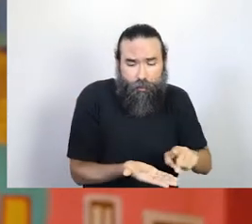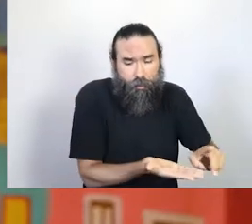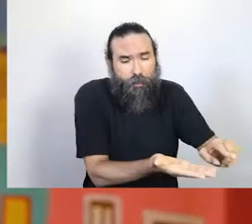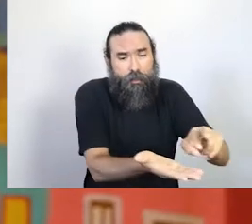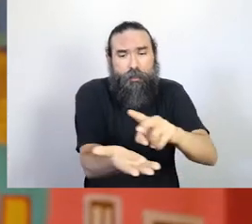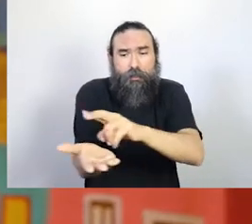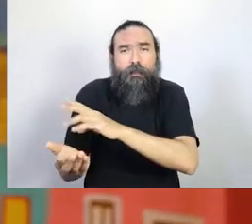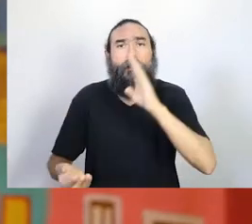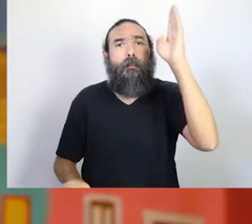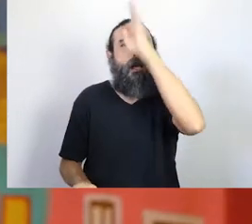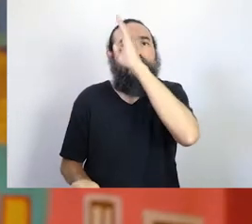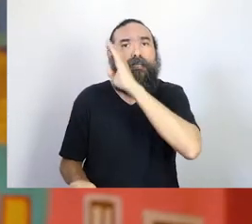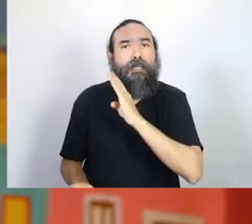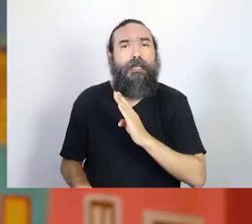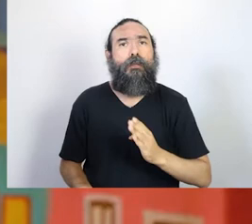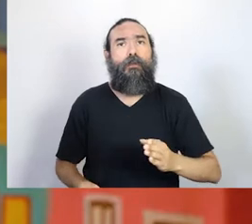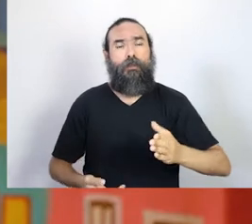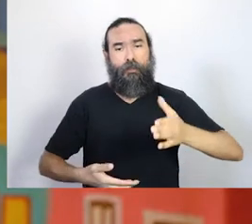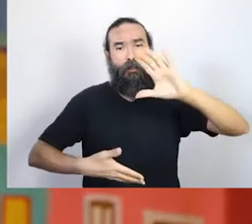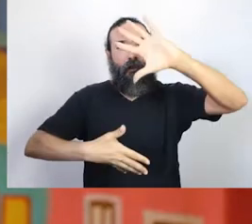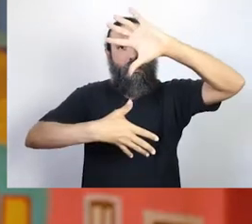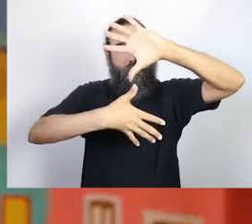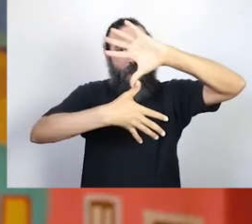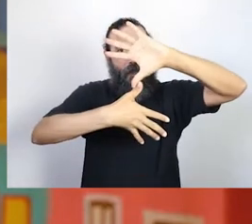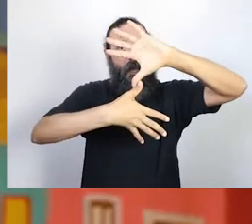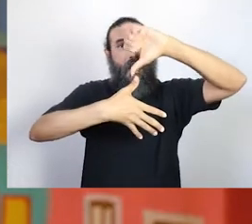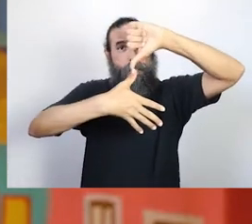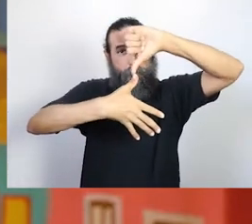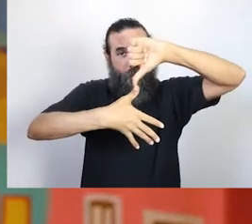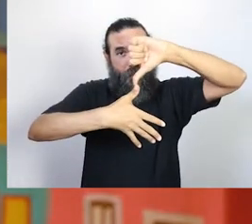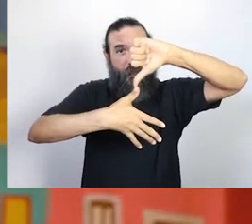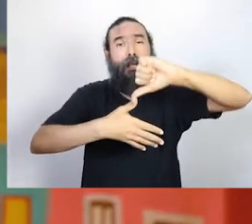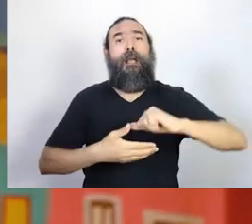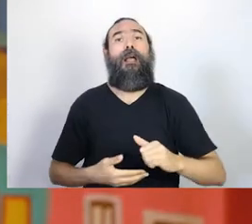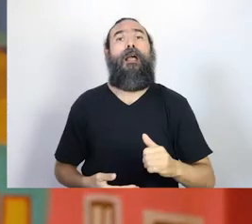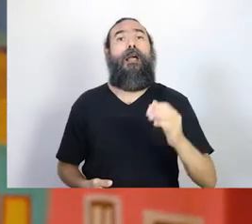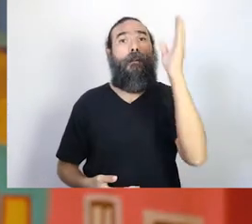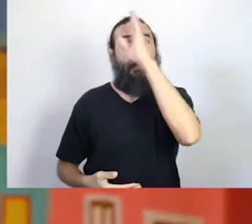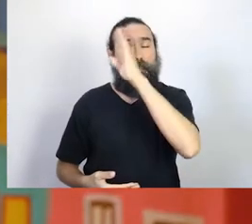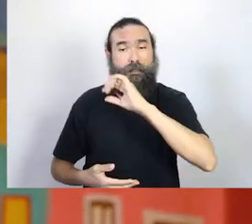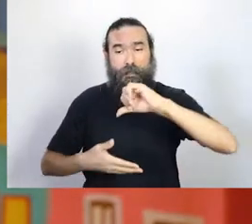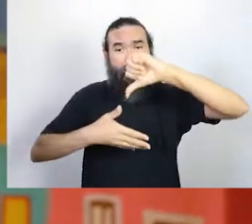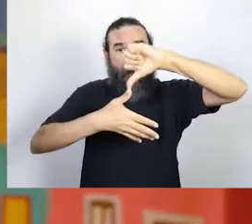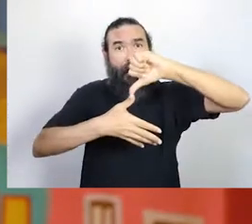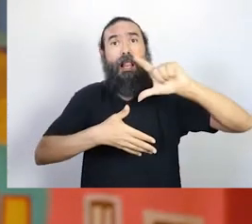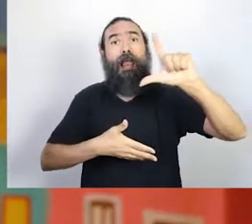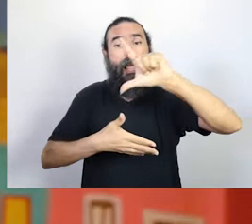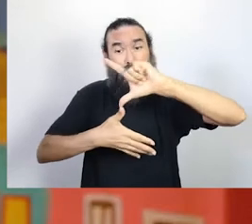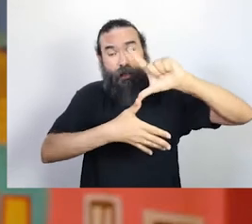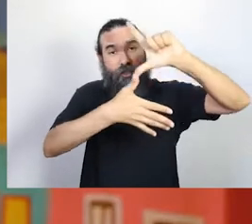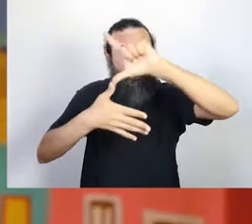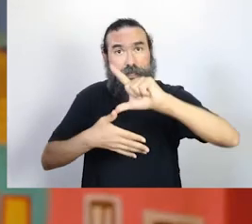como brasileiros, como sul-americanos, como América Latina. É muito importante a